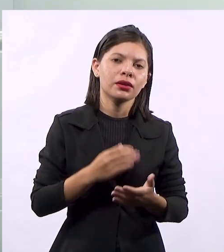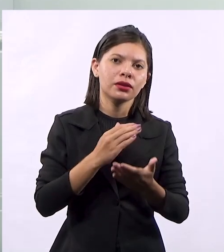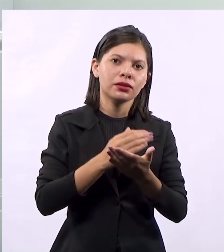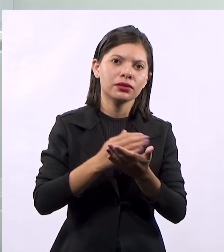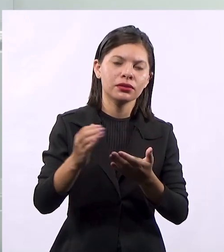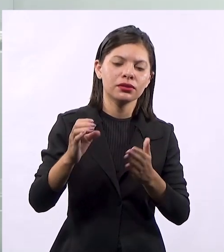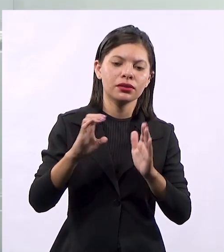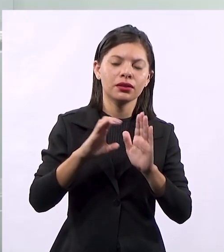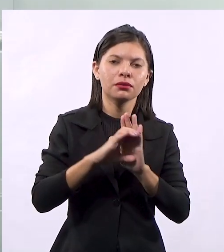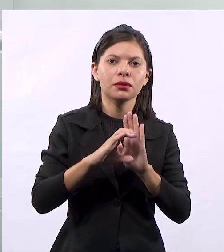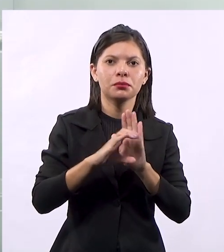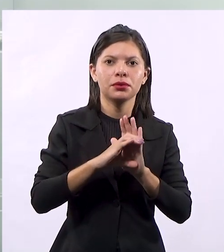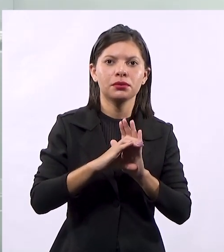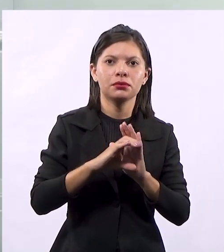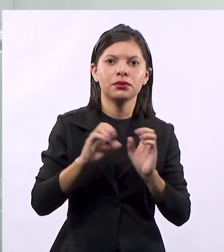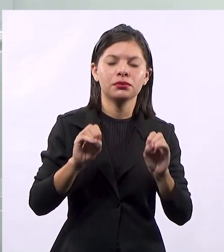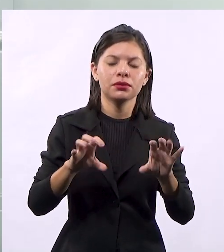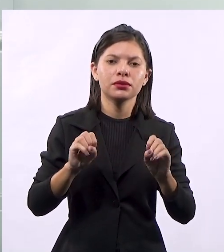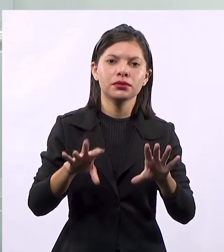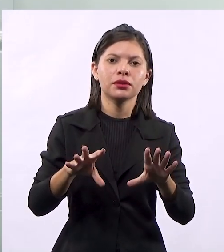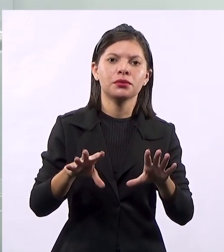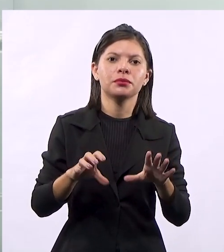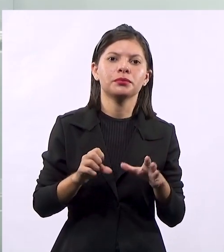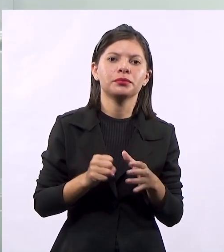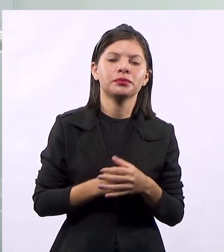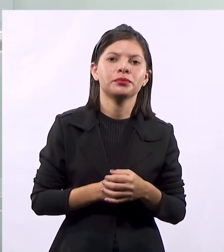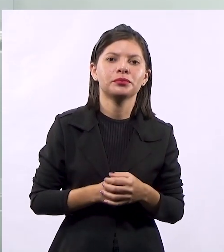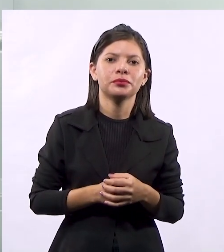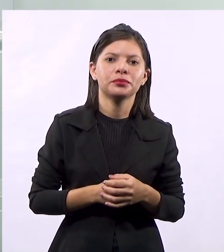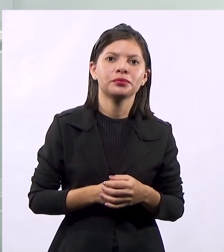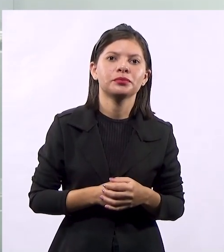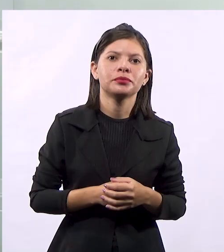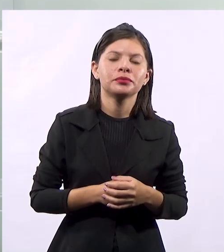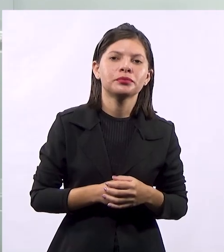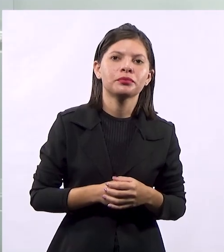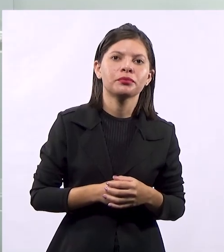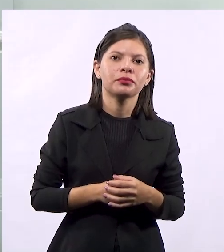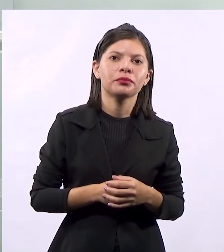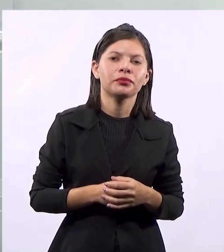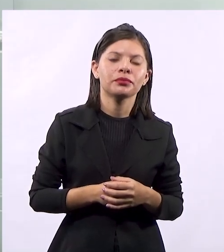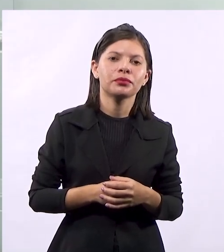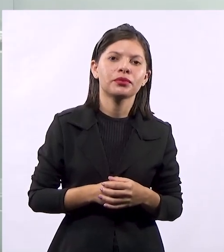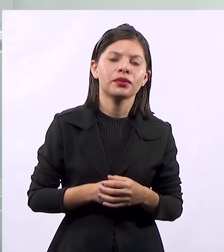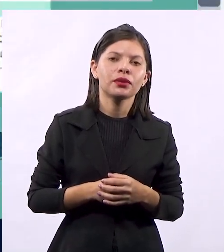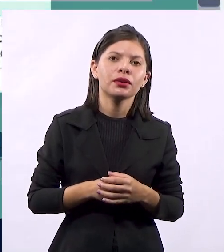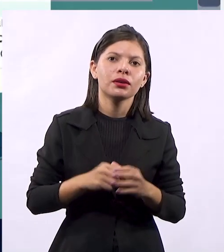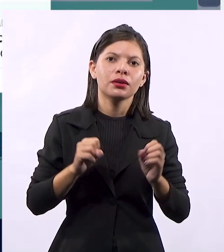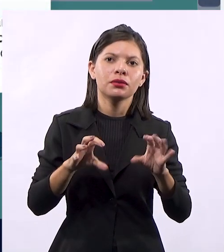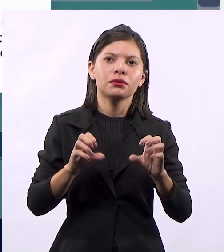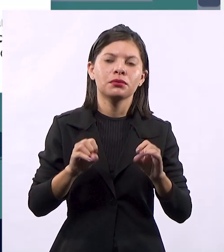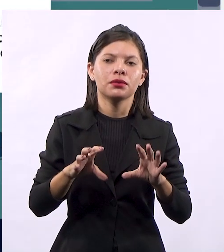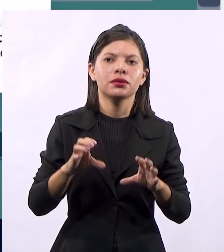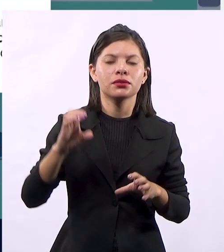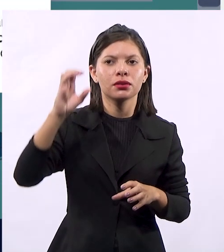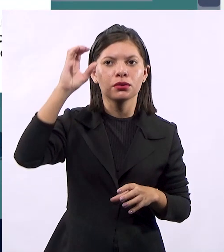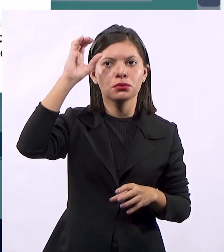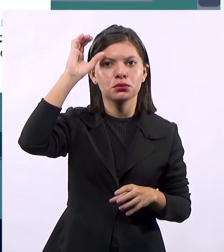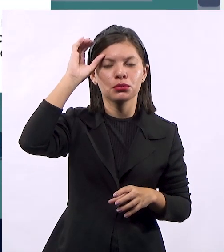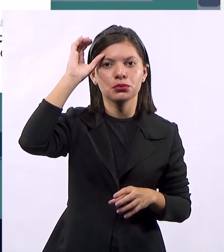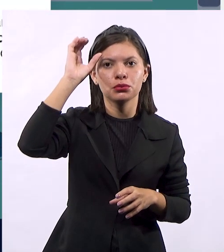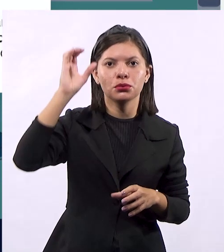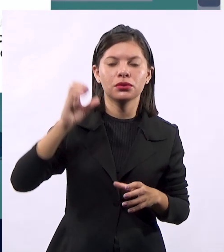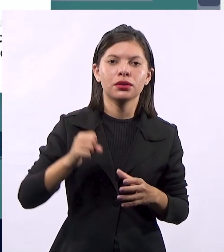vai tratar sobre educação. É um artigo que, se você for fazer concurso público, tem que estar na cabeça, hein? E o que diz o artigo 5º? O